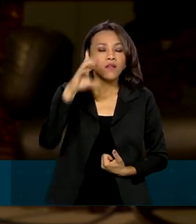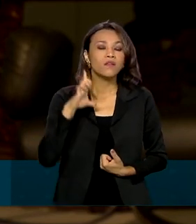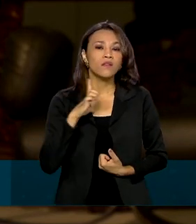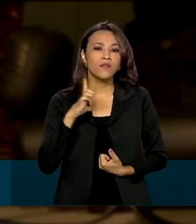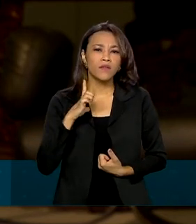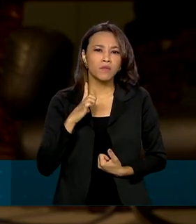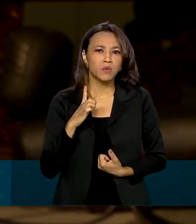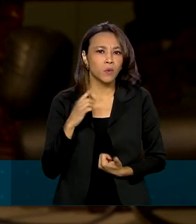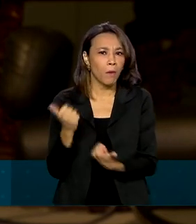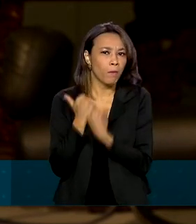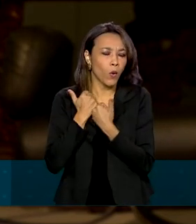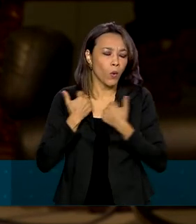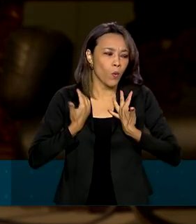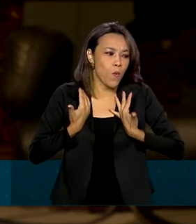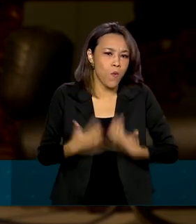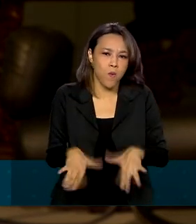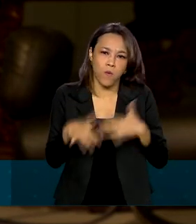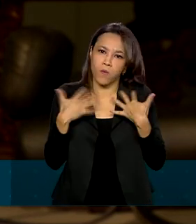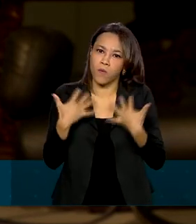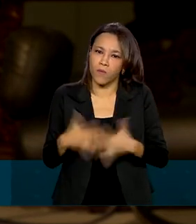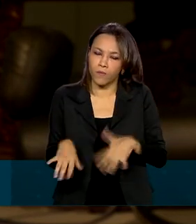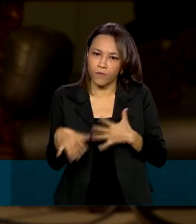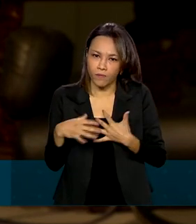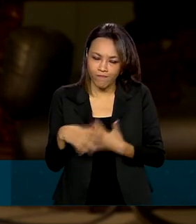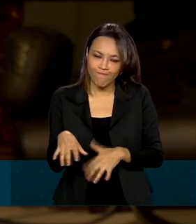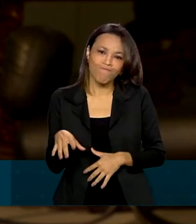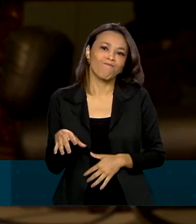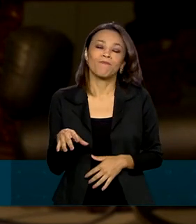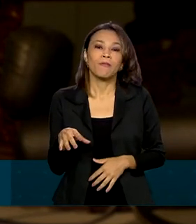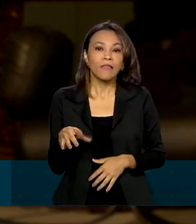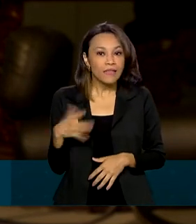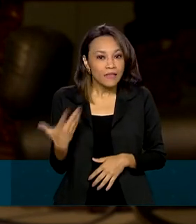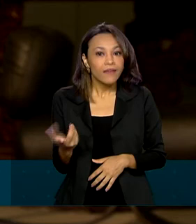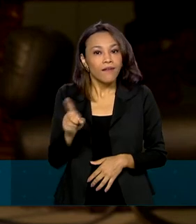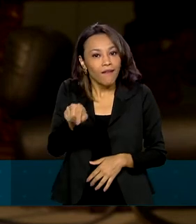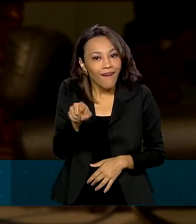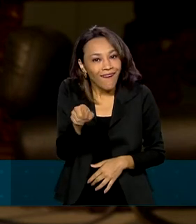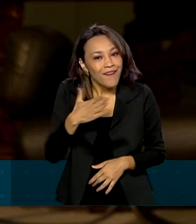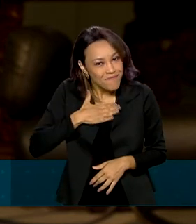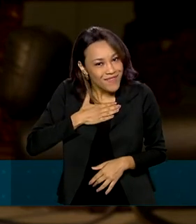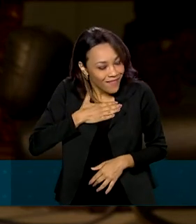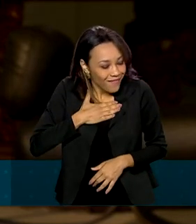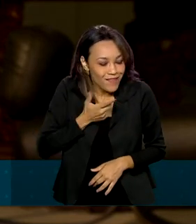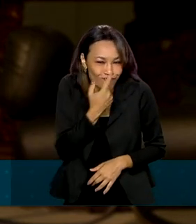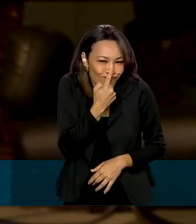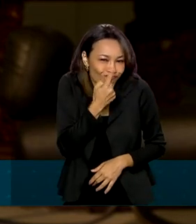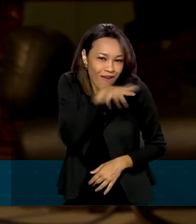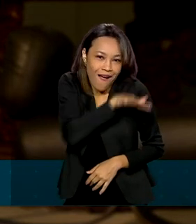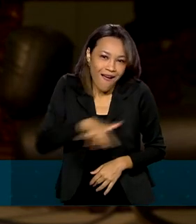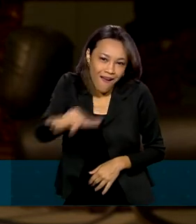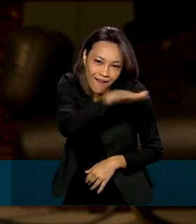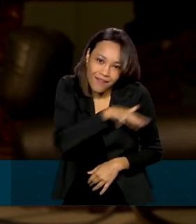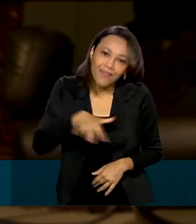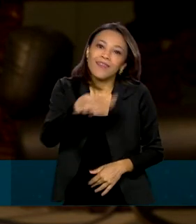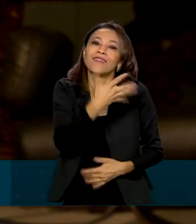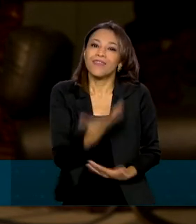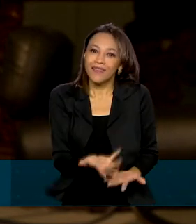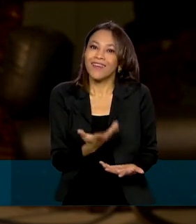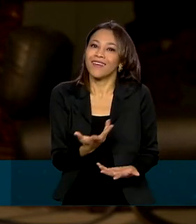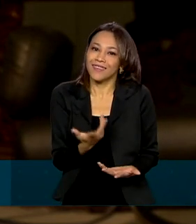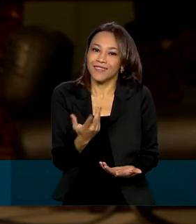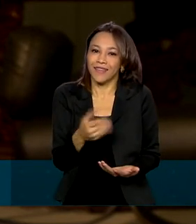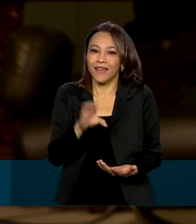apoio muito grande para que, e sem dizer que é também a minha área, eu sou oriundo do programa